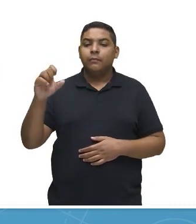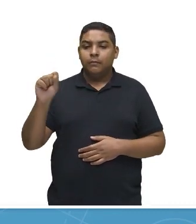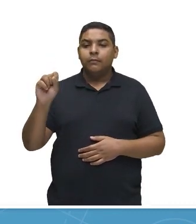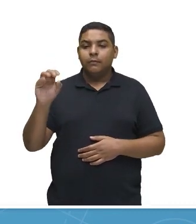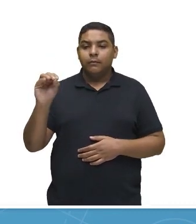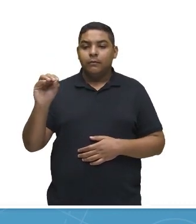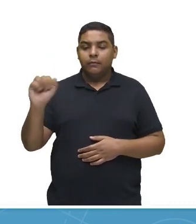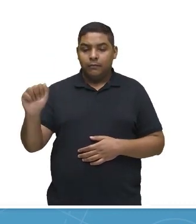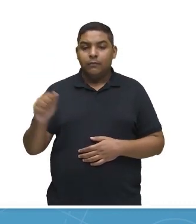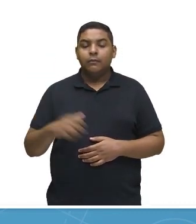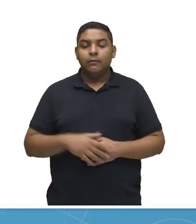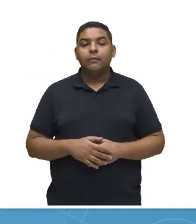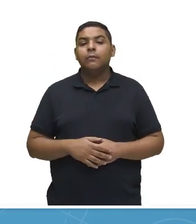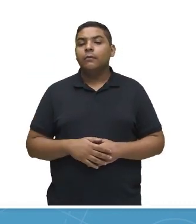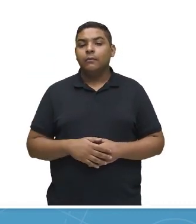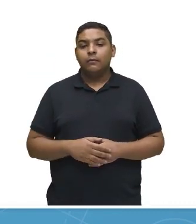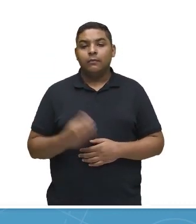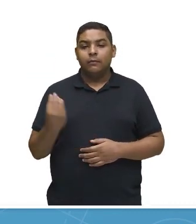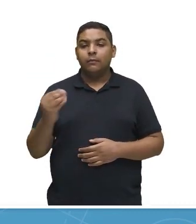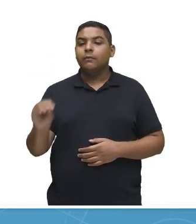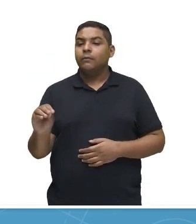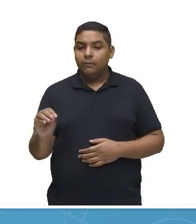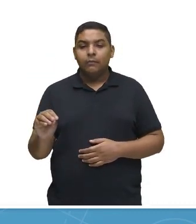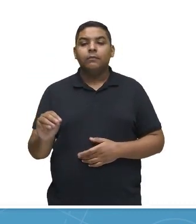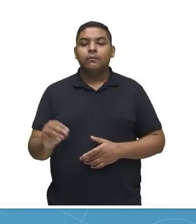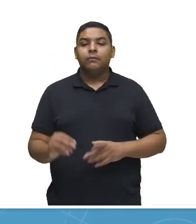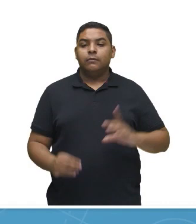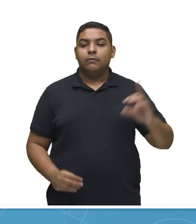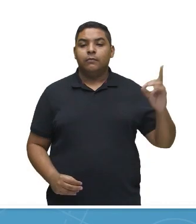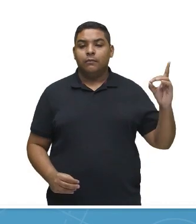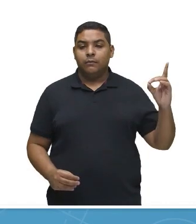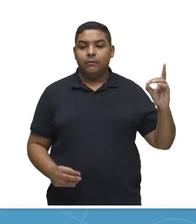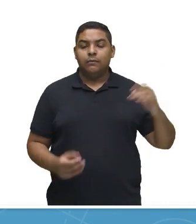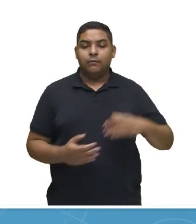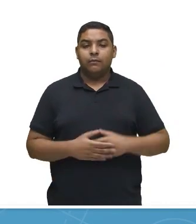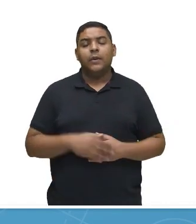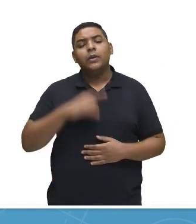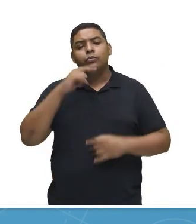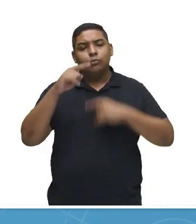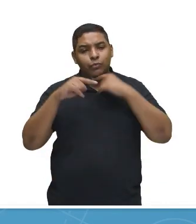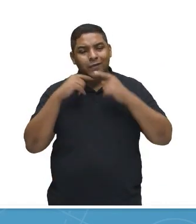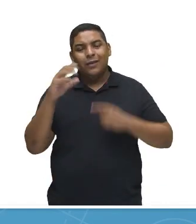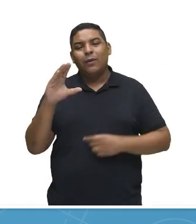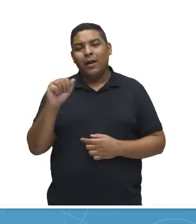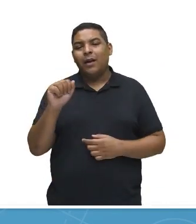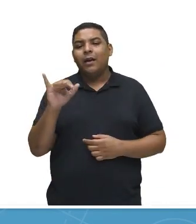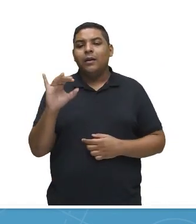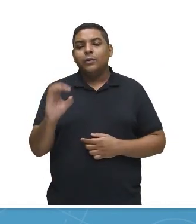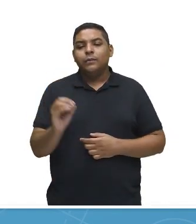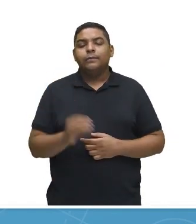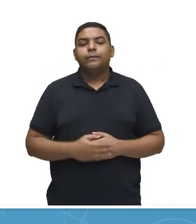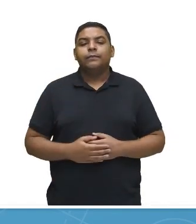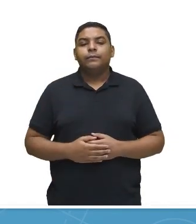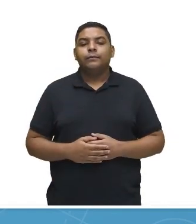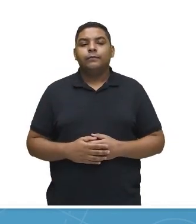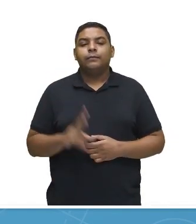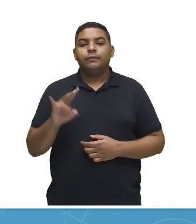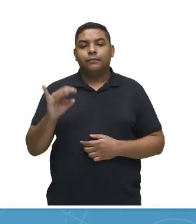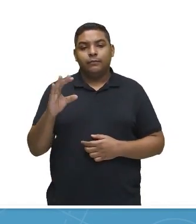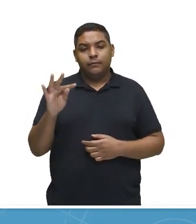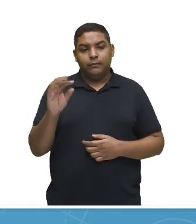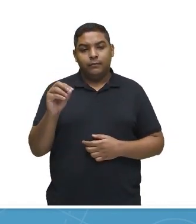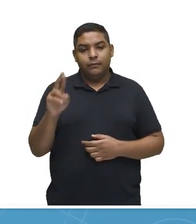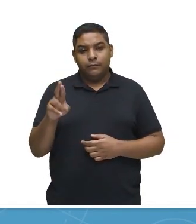D. O Caio ficou na dúvida se a letra B ou não, tá? O Vitor Augusto, do Colégio da Polícia